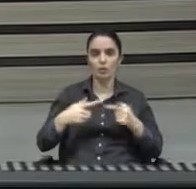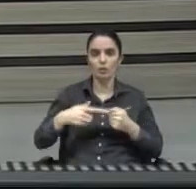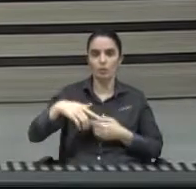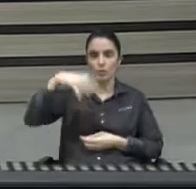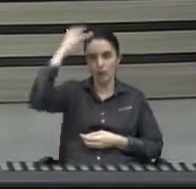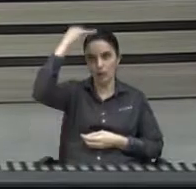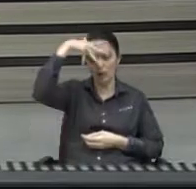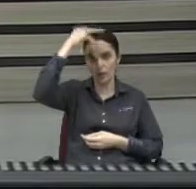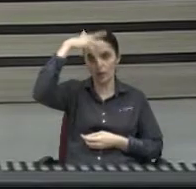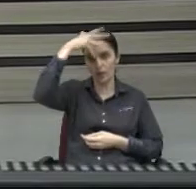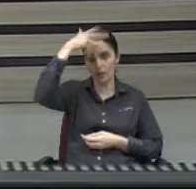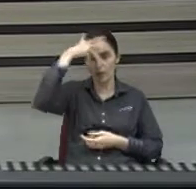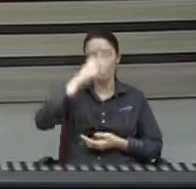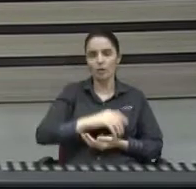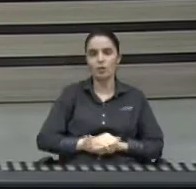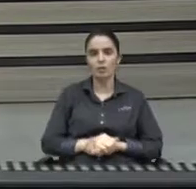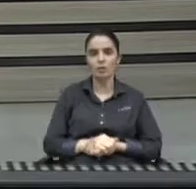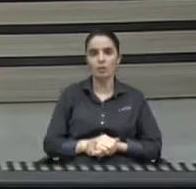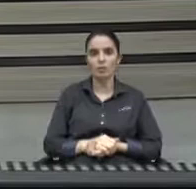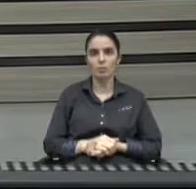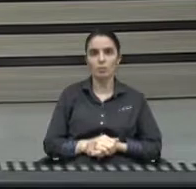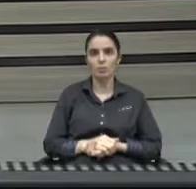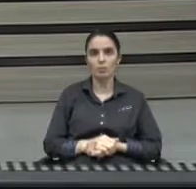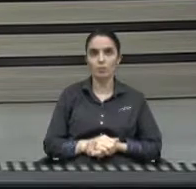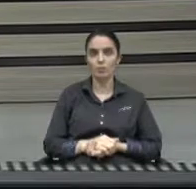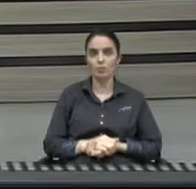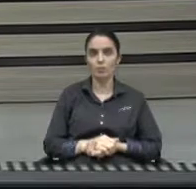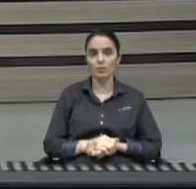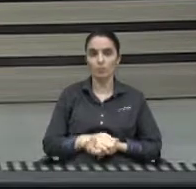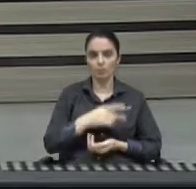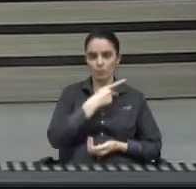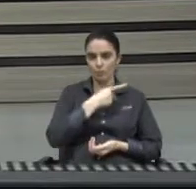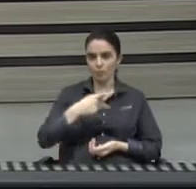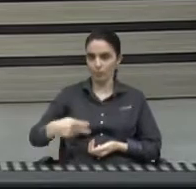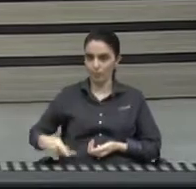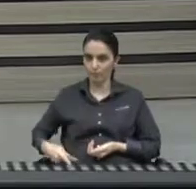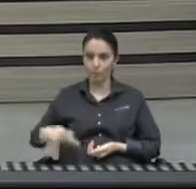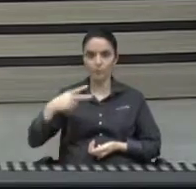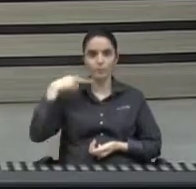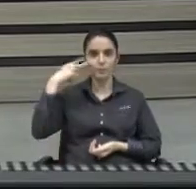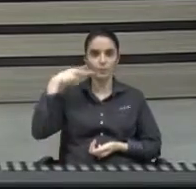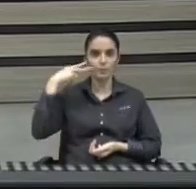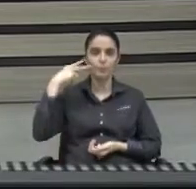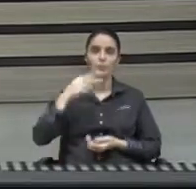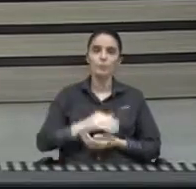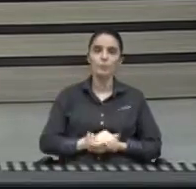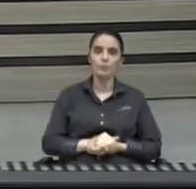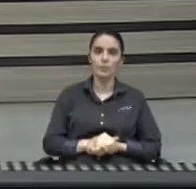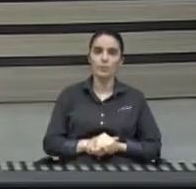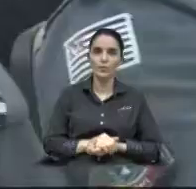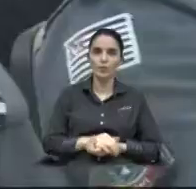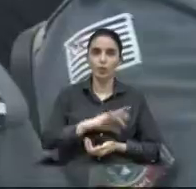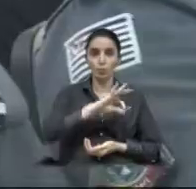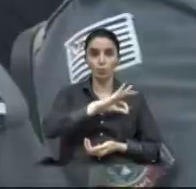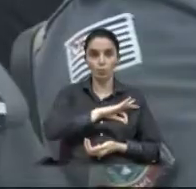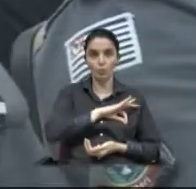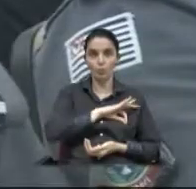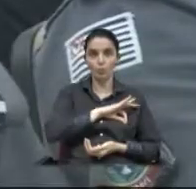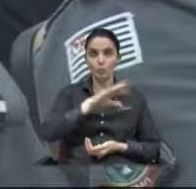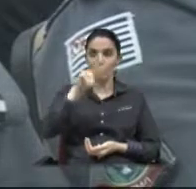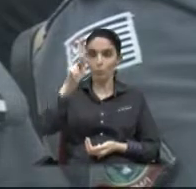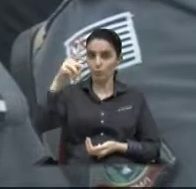a vereadora era importante ser presidente e nobres pares a polícia militar o